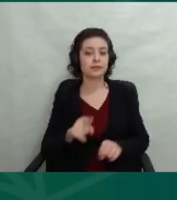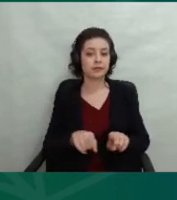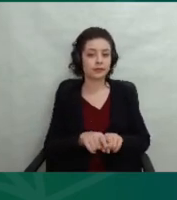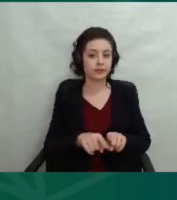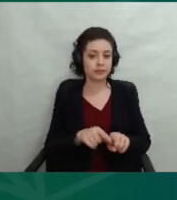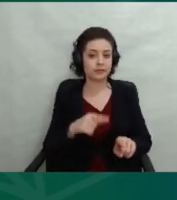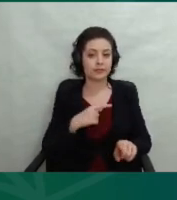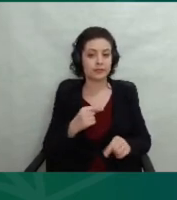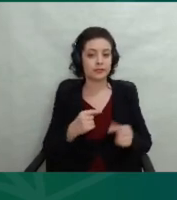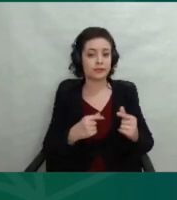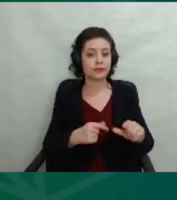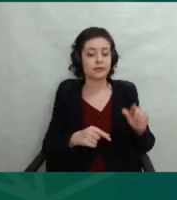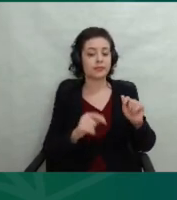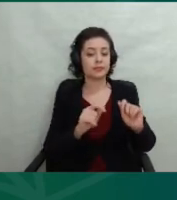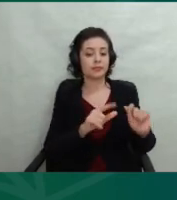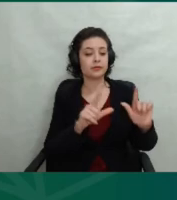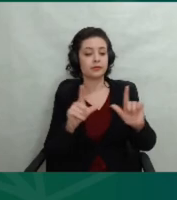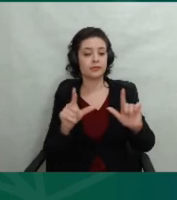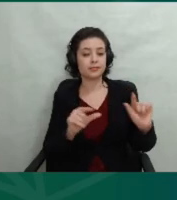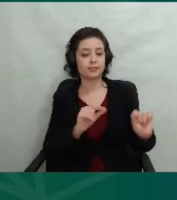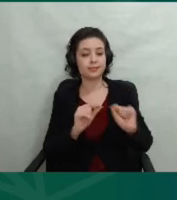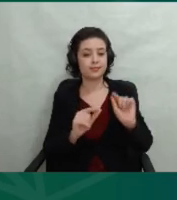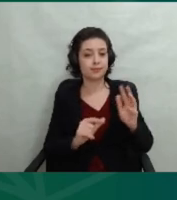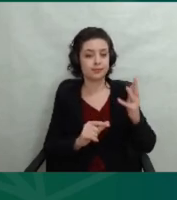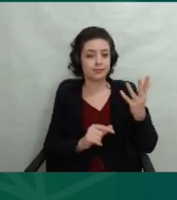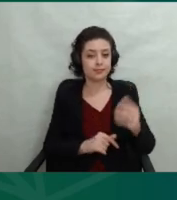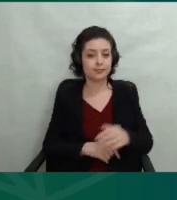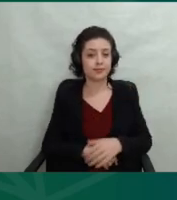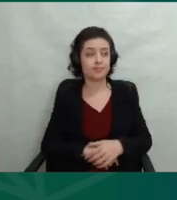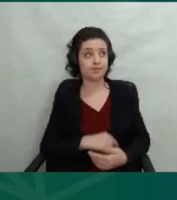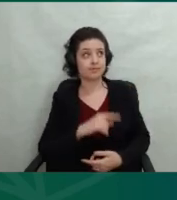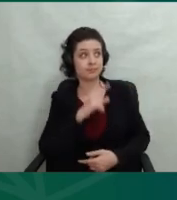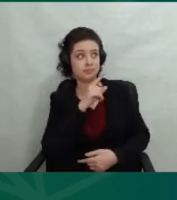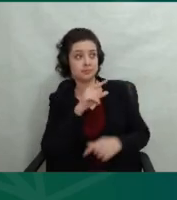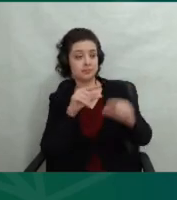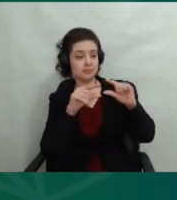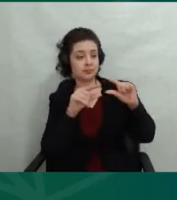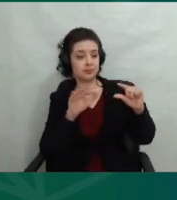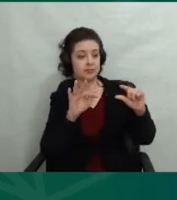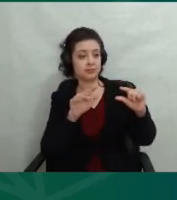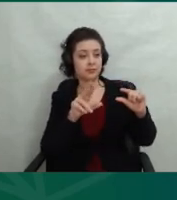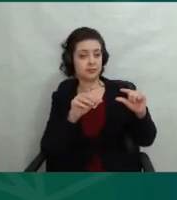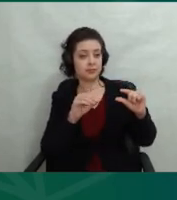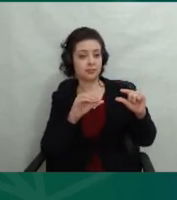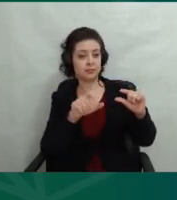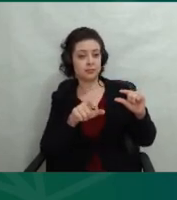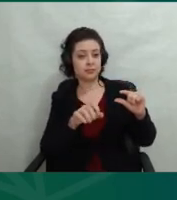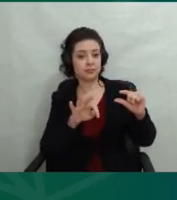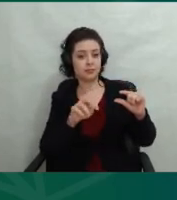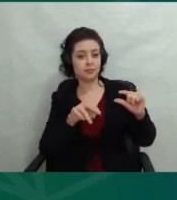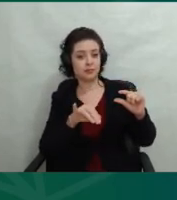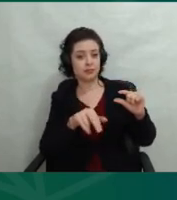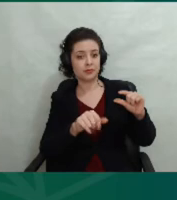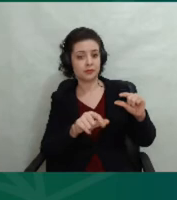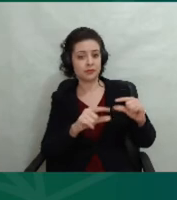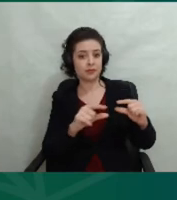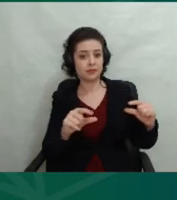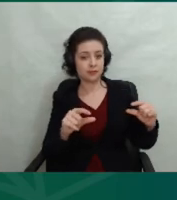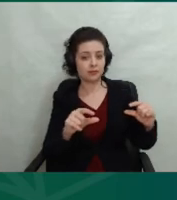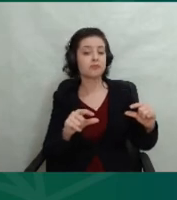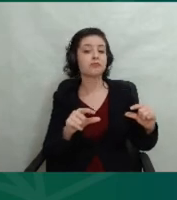slide, os efeitos da fluoxetina de novo nesse mexilhão marinho, que é o nosso modelo ecotoxicológico. O